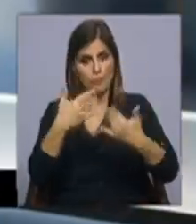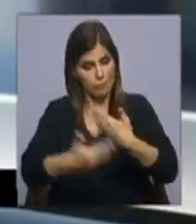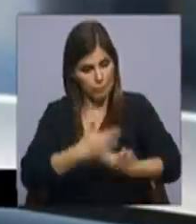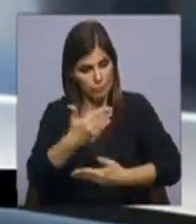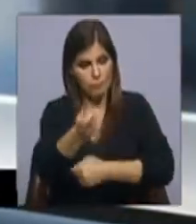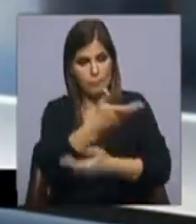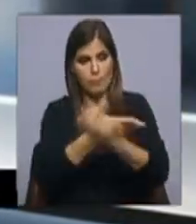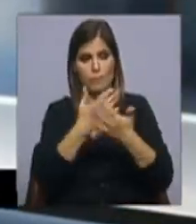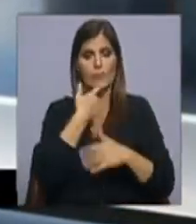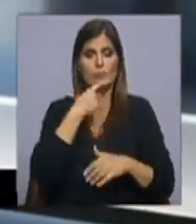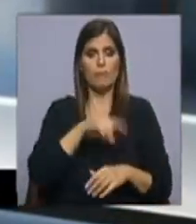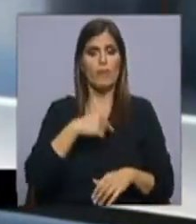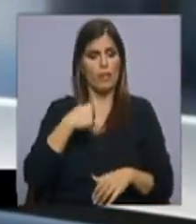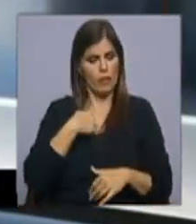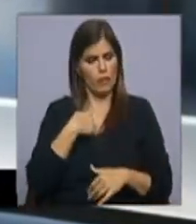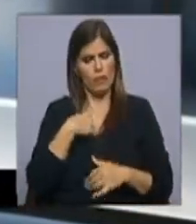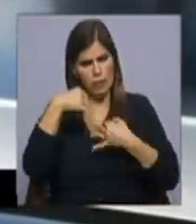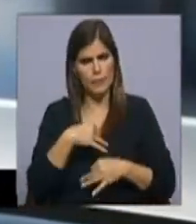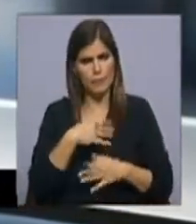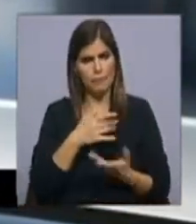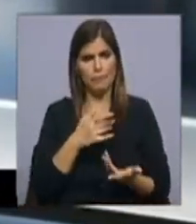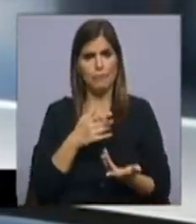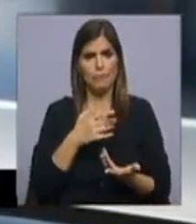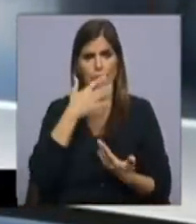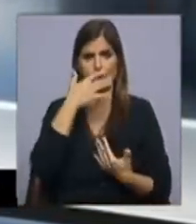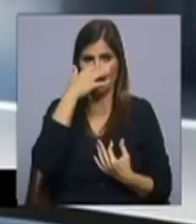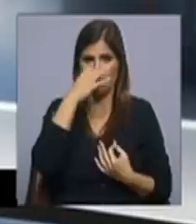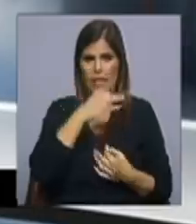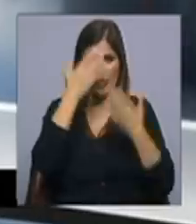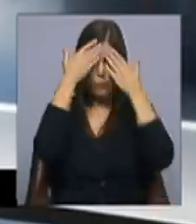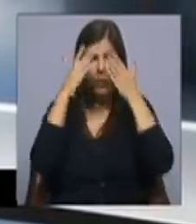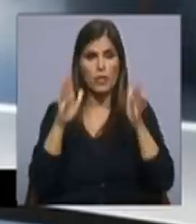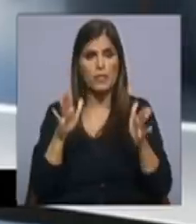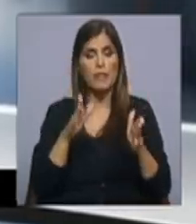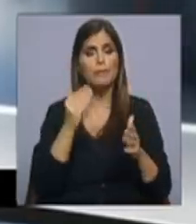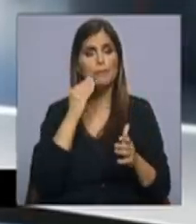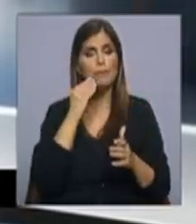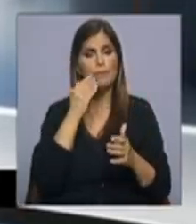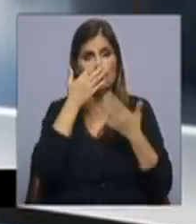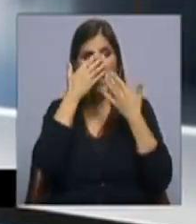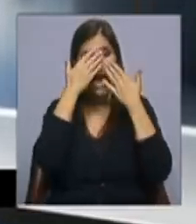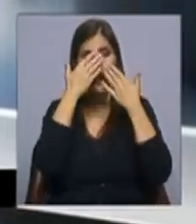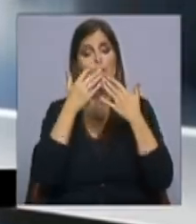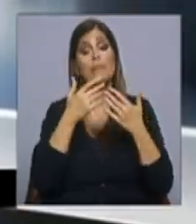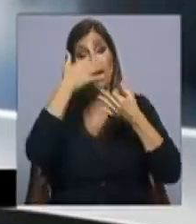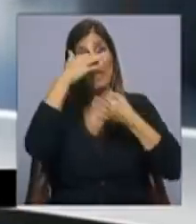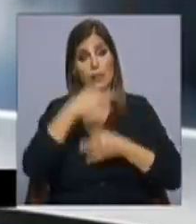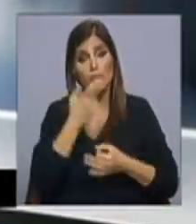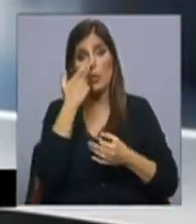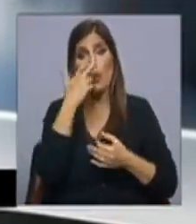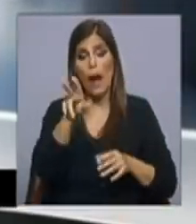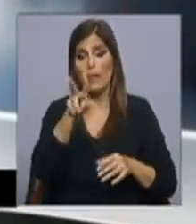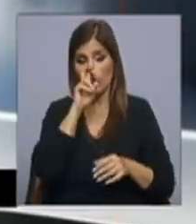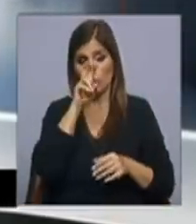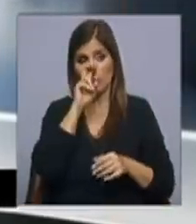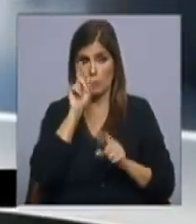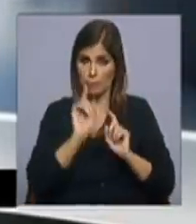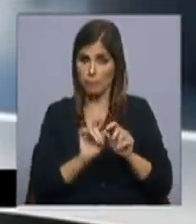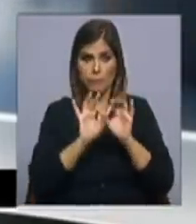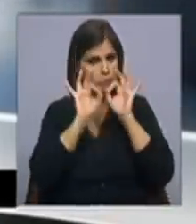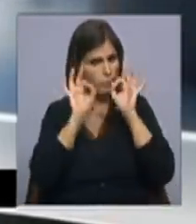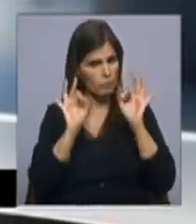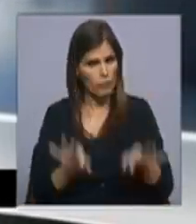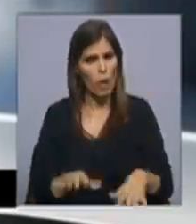economia. Eu, sinceramente, acredito na democracia como acredito no ar que eu respiro. A democracia,